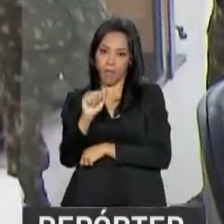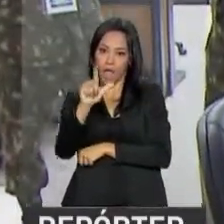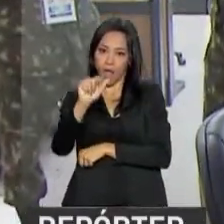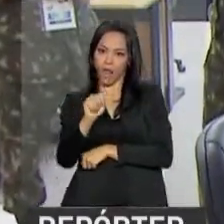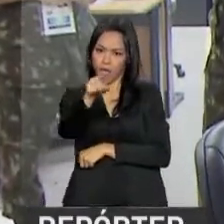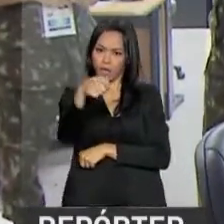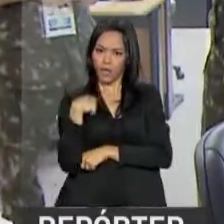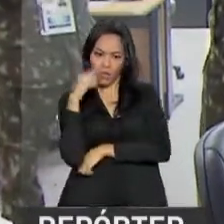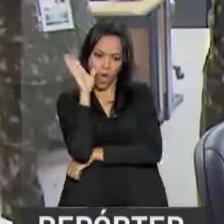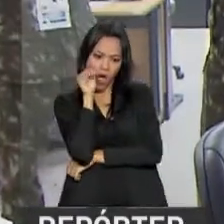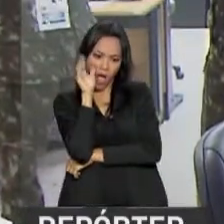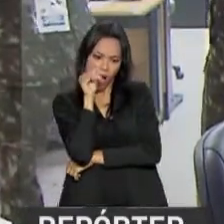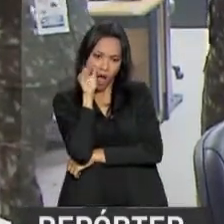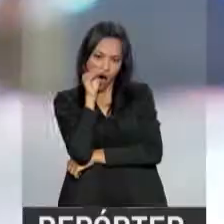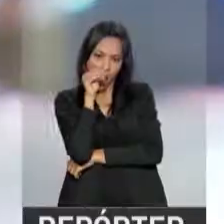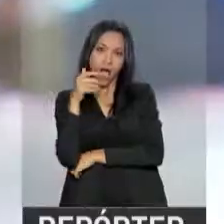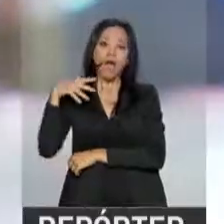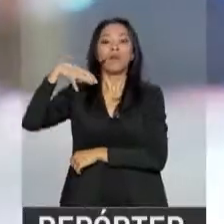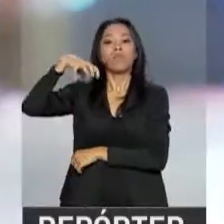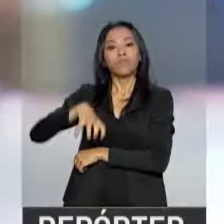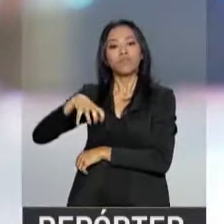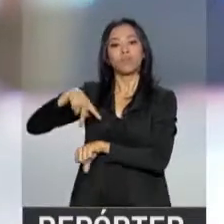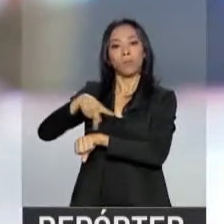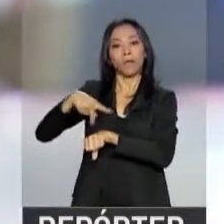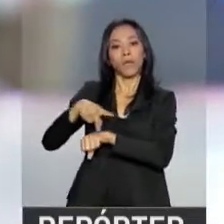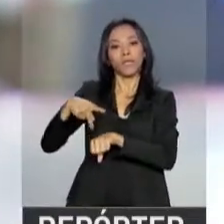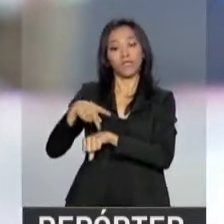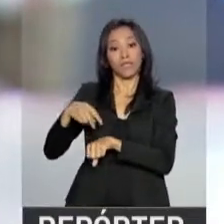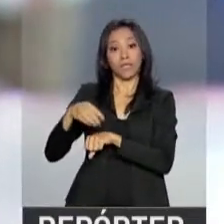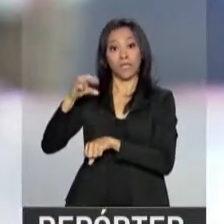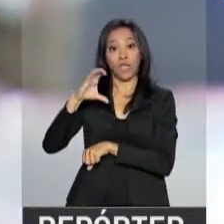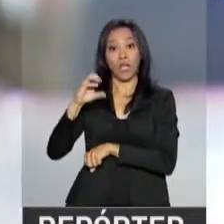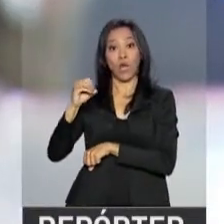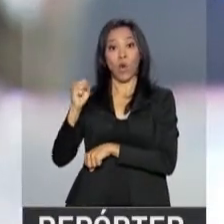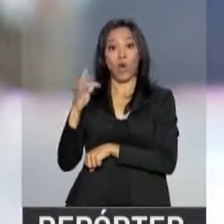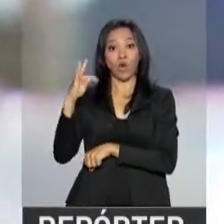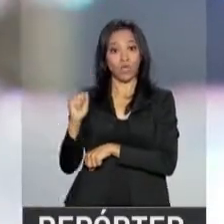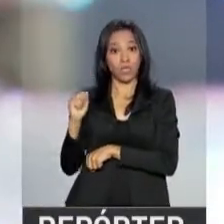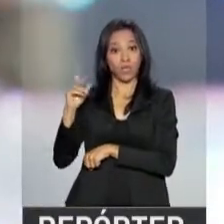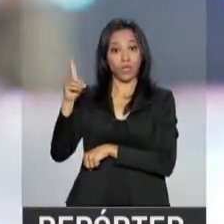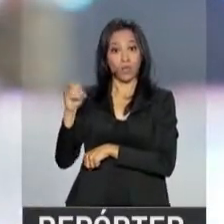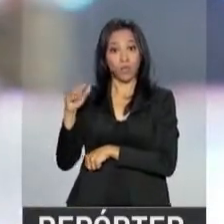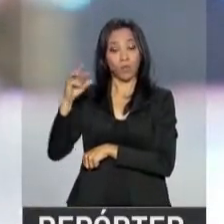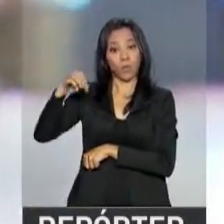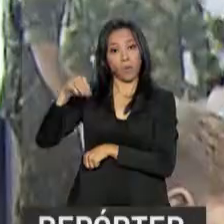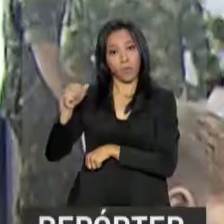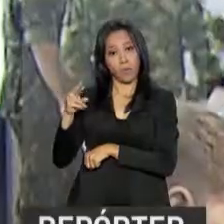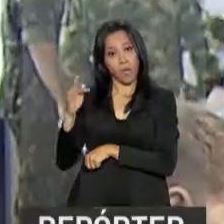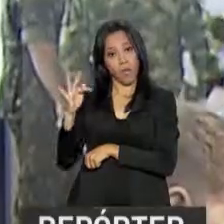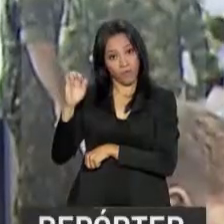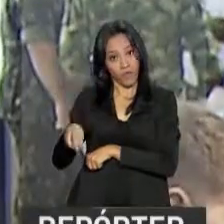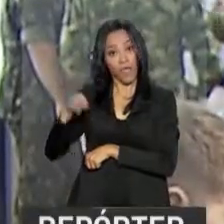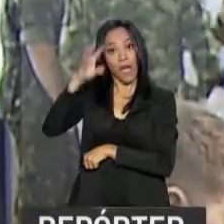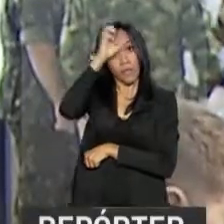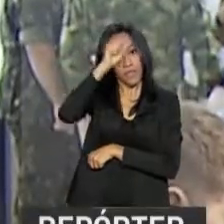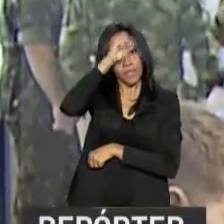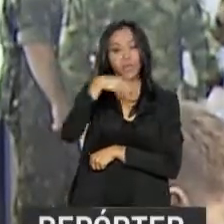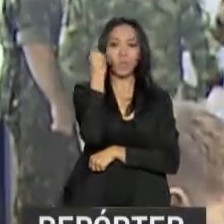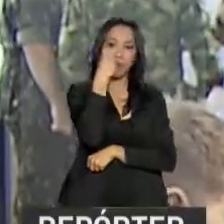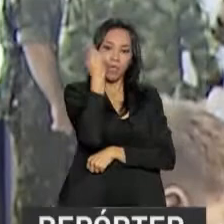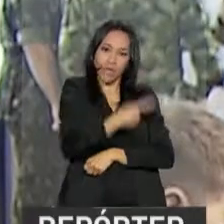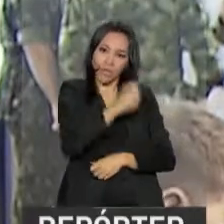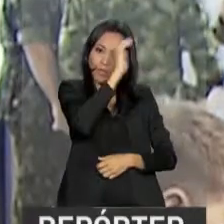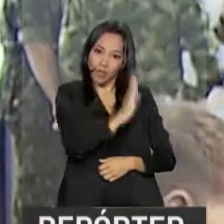uma missão de paz na costa do marfim além de aprender com a experiência brasileira acredita que o exercício é uma